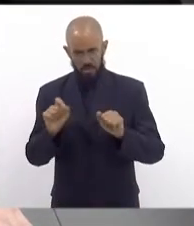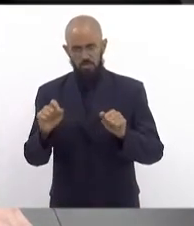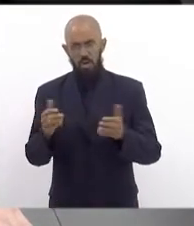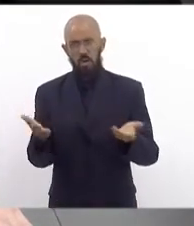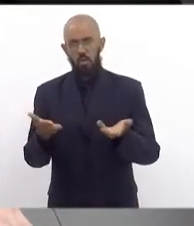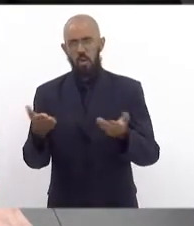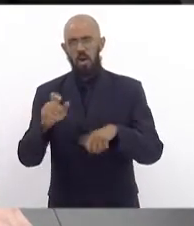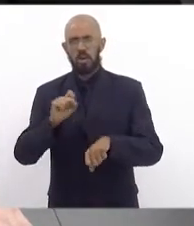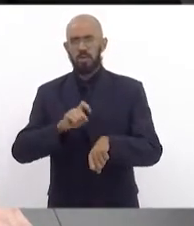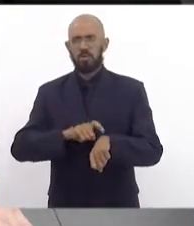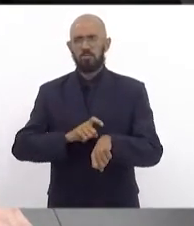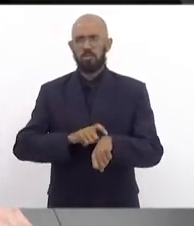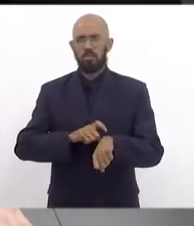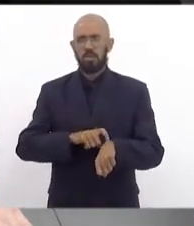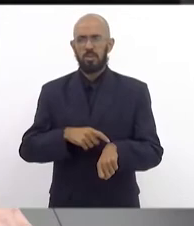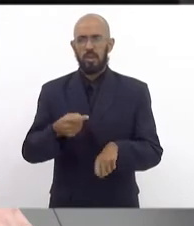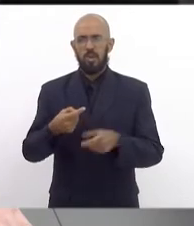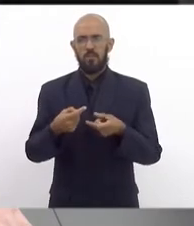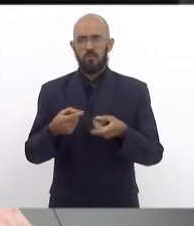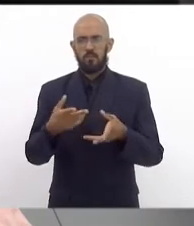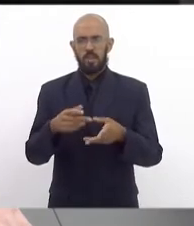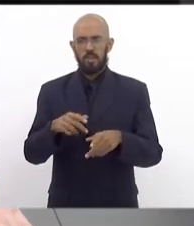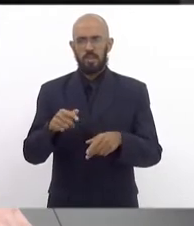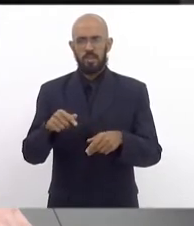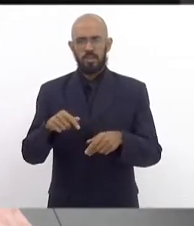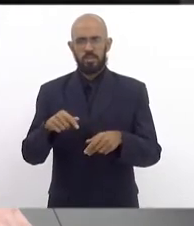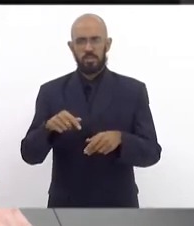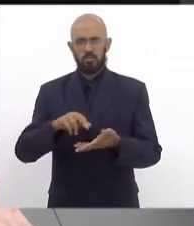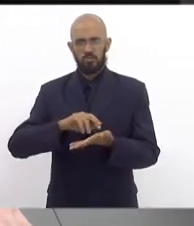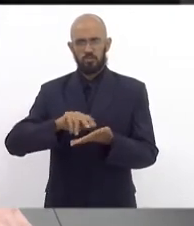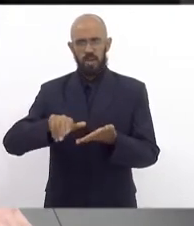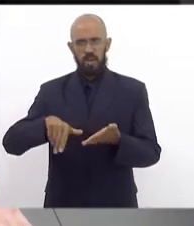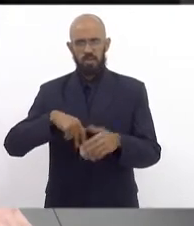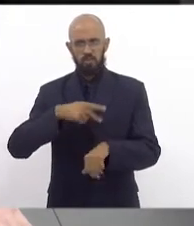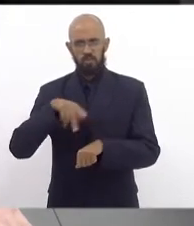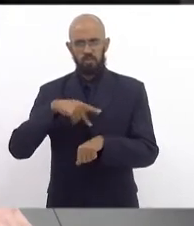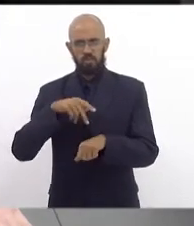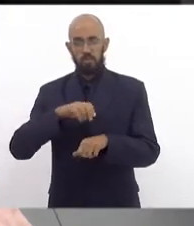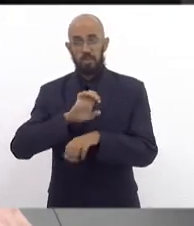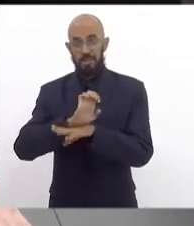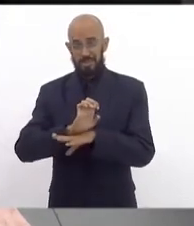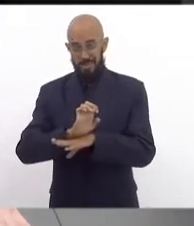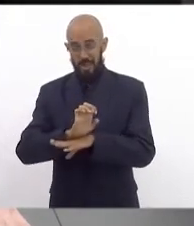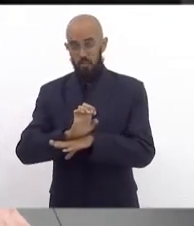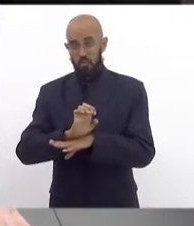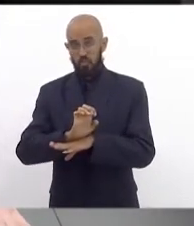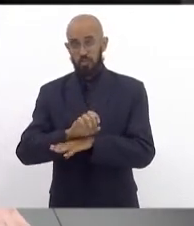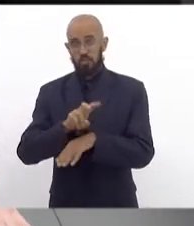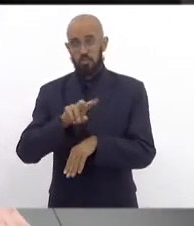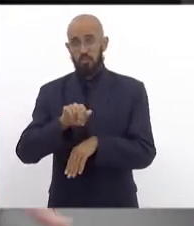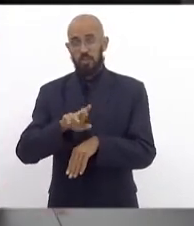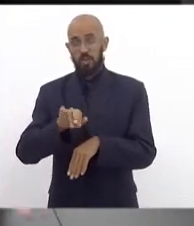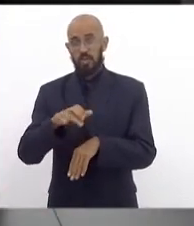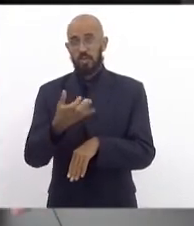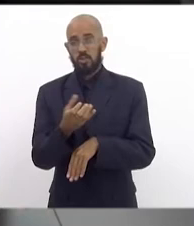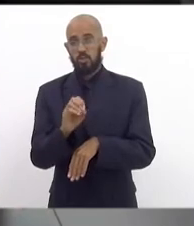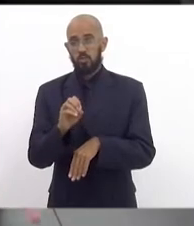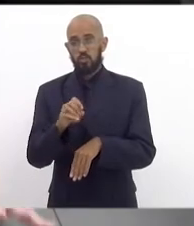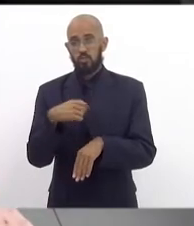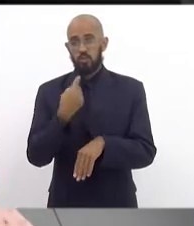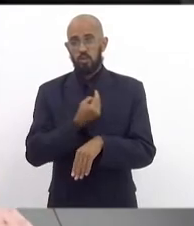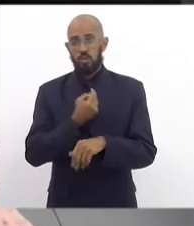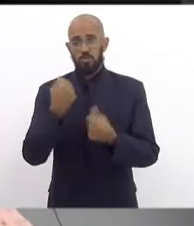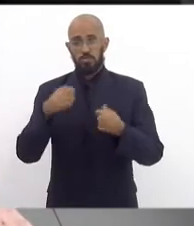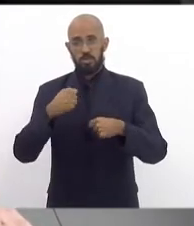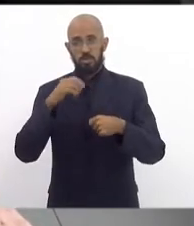exemplo é a venda interestadual pelo varejo e a a gente tem que entender que é uma realidade eu não